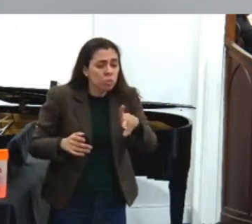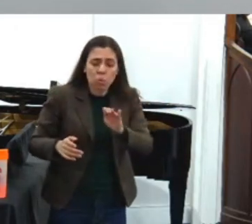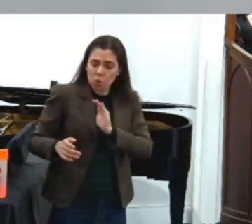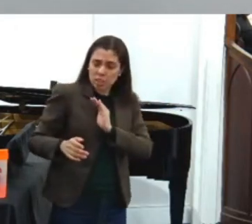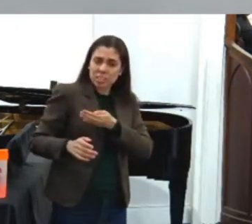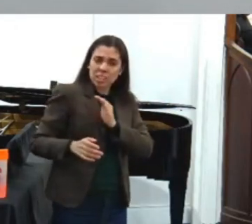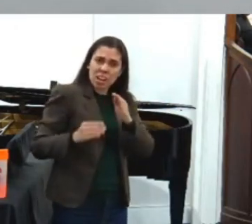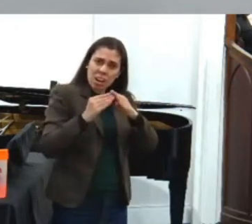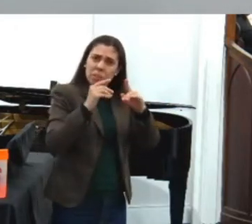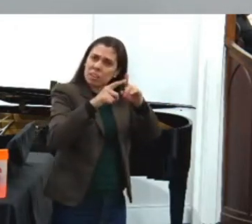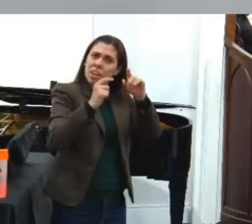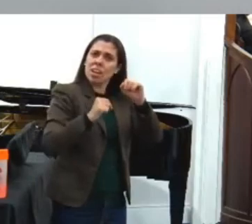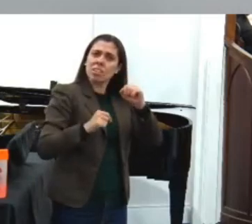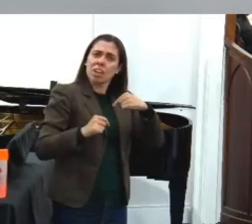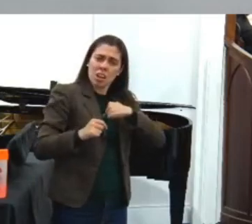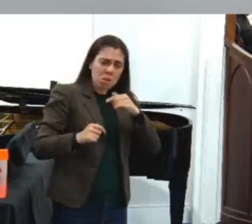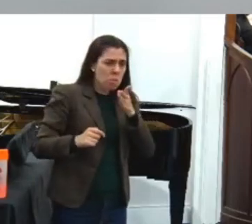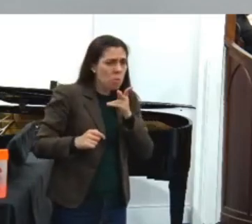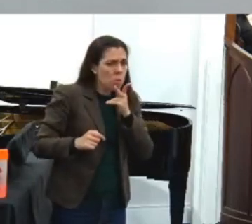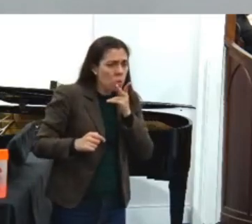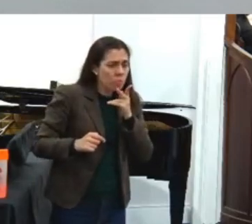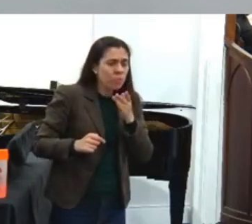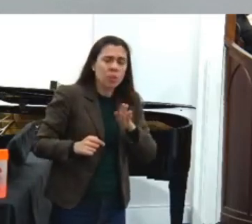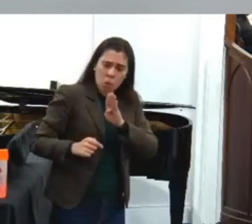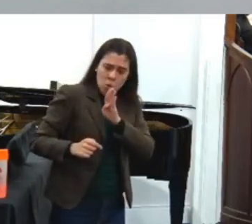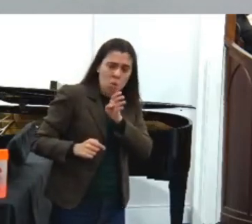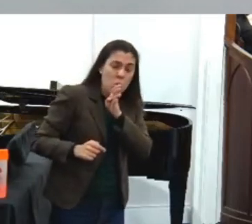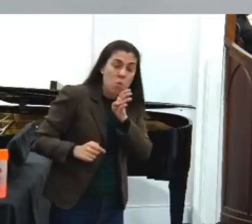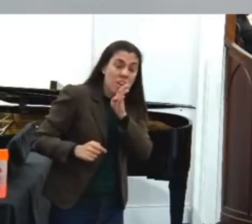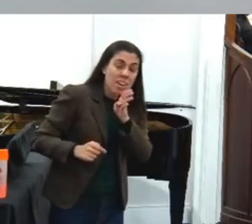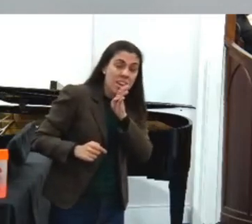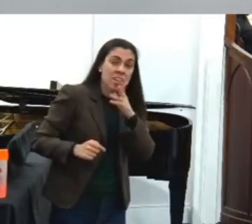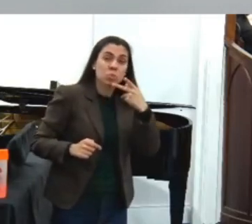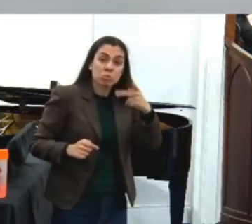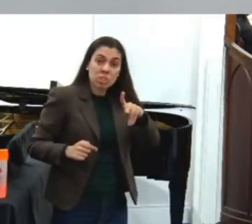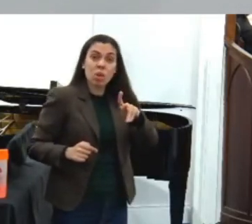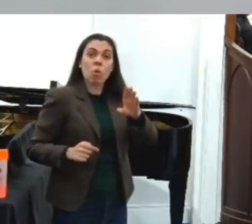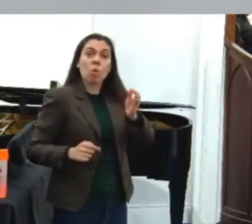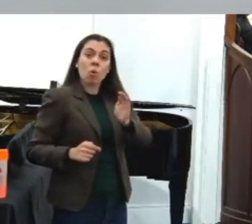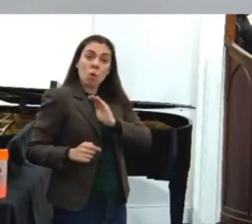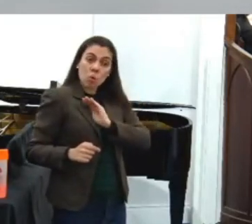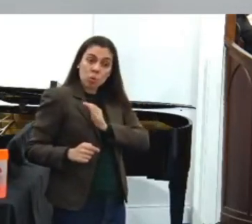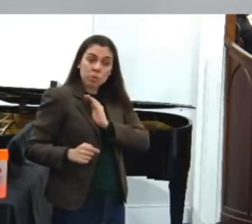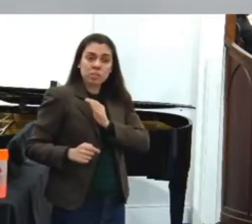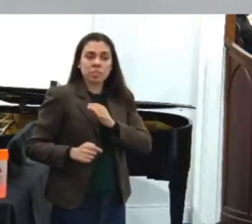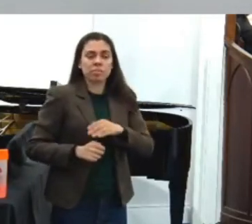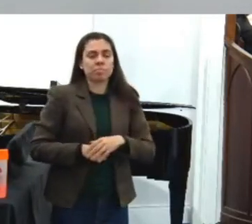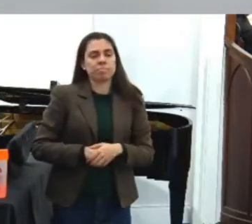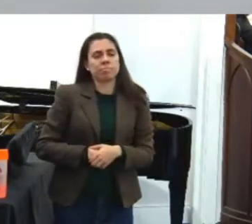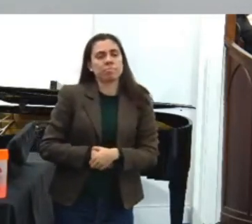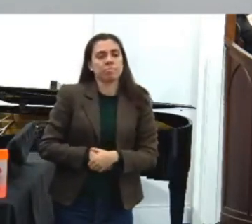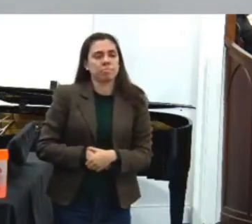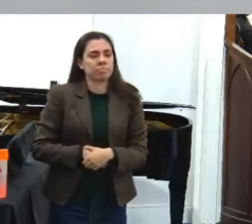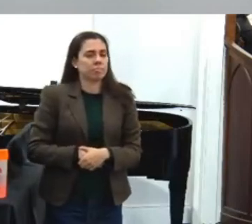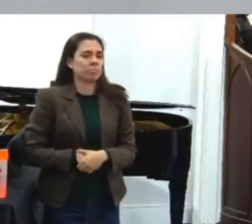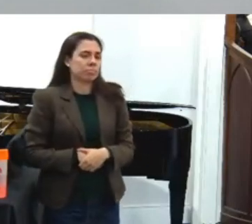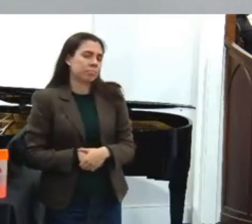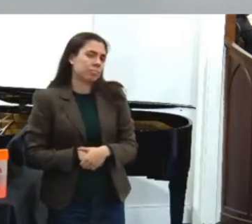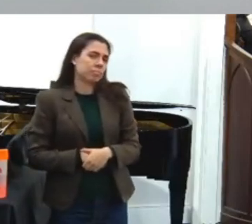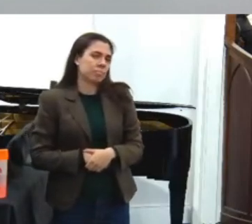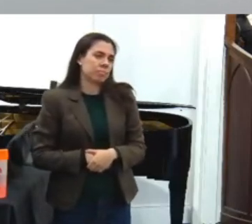Ele não vê o exterior somente, ele vê o coração. Aqueles crentes estavam na